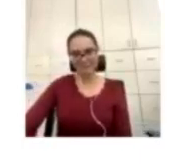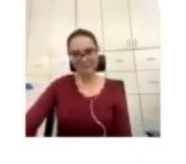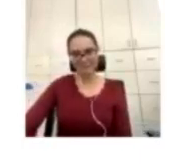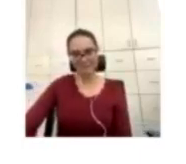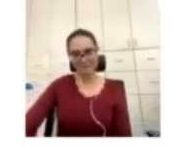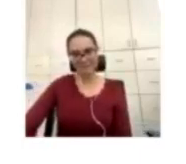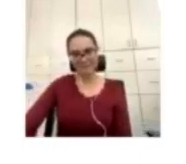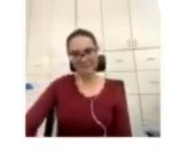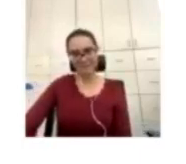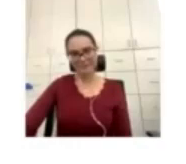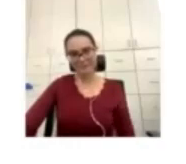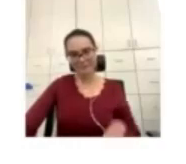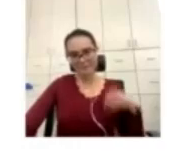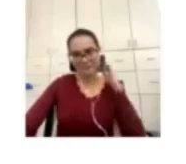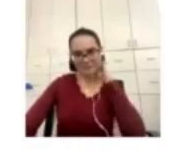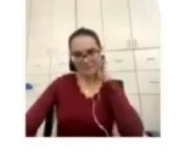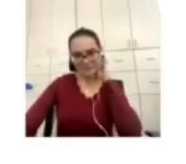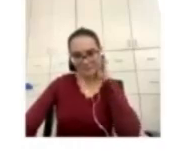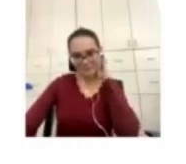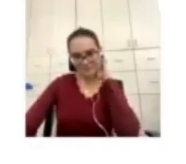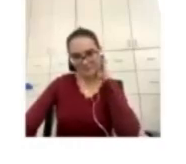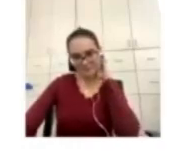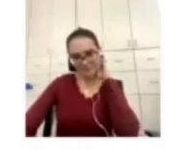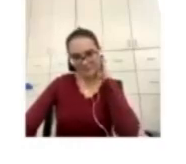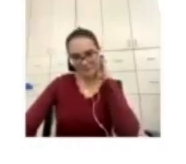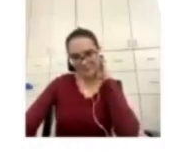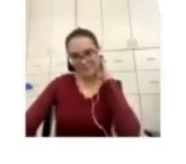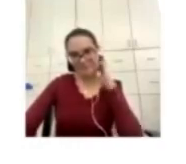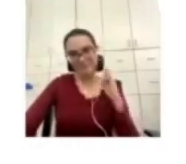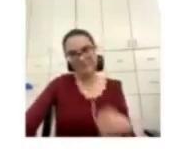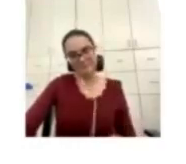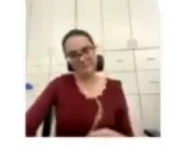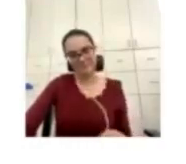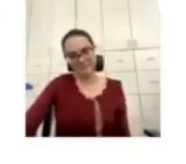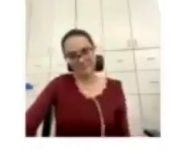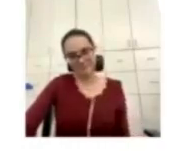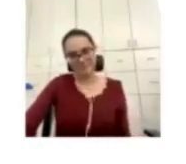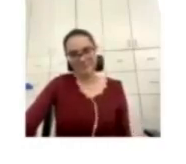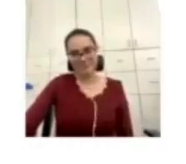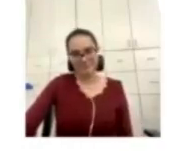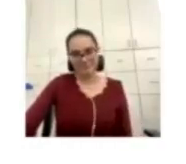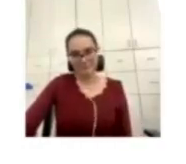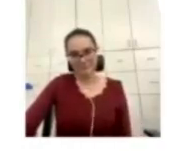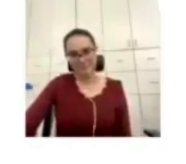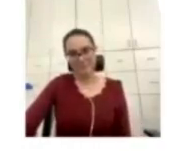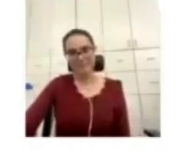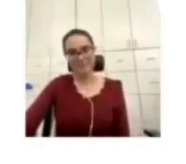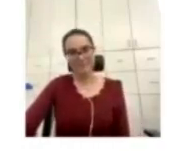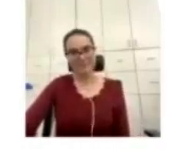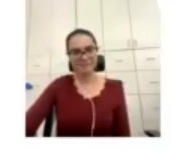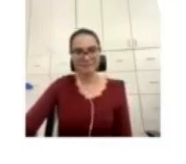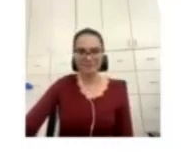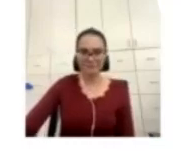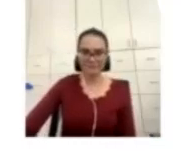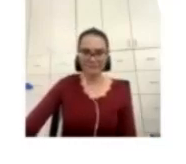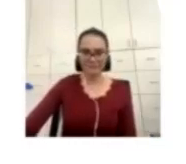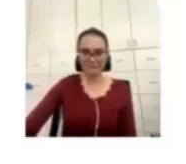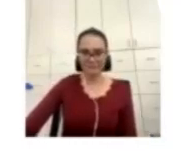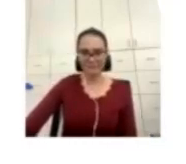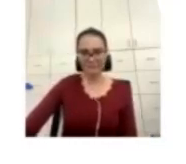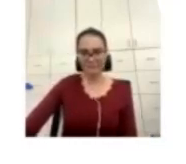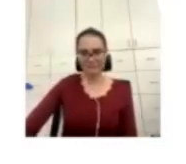enfim, a gente tem estudos aí que mostram a qualificação da atenção primária, né? Enfim, o quanto isso favorece alguns desfechos da atenção primária. Então, a gente